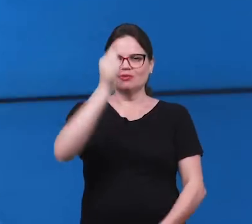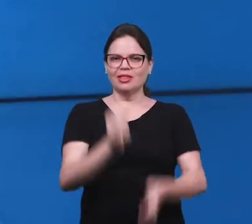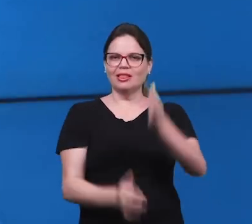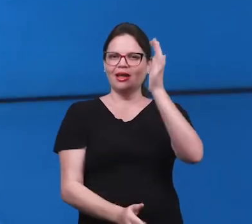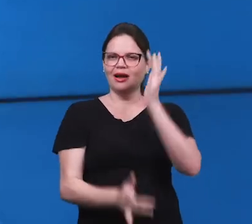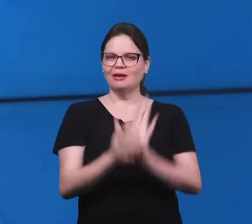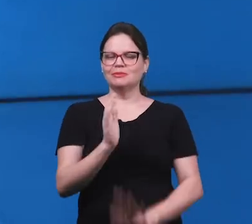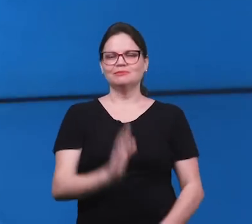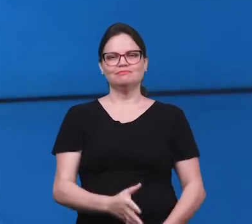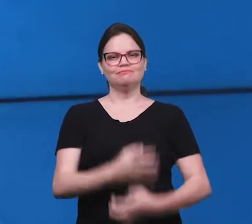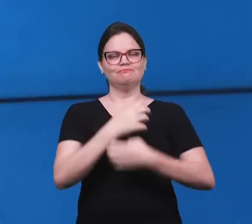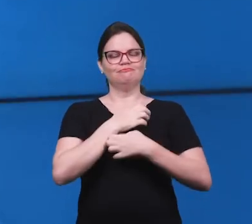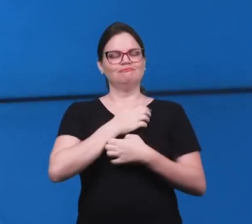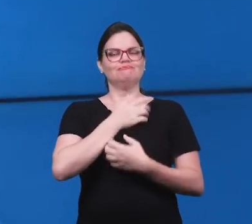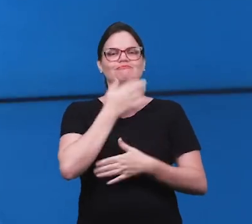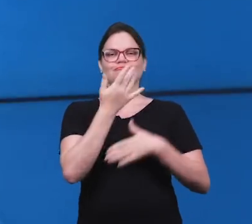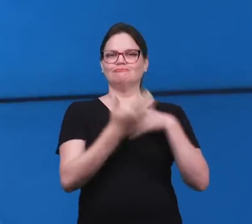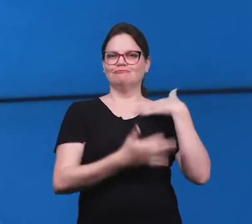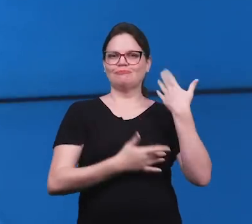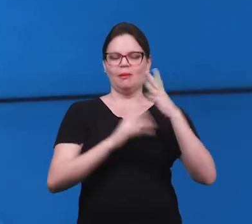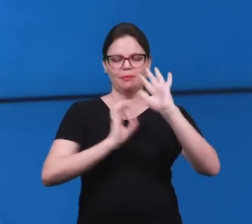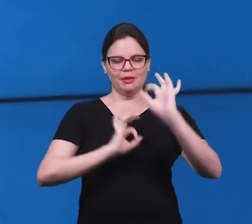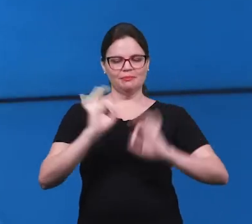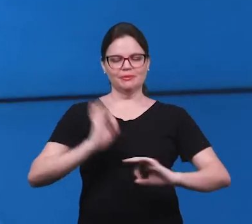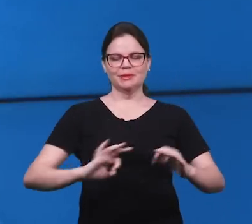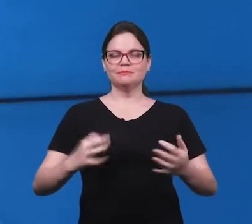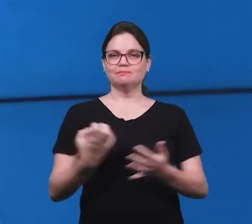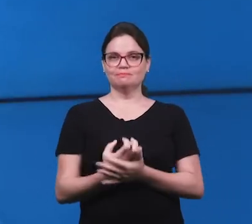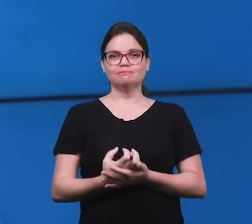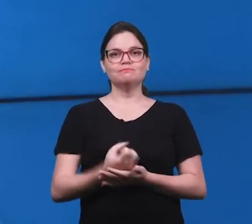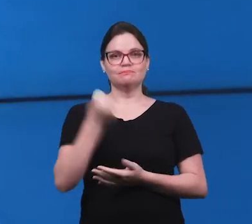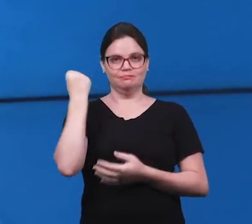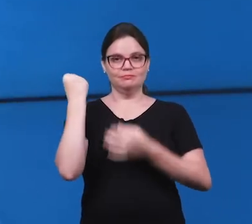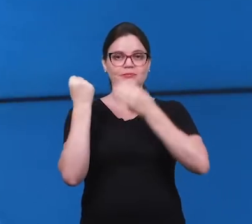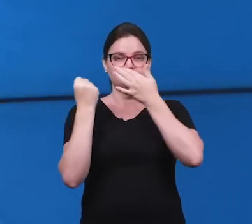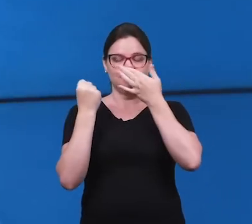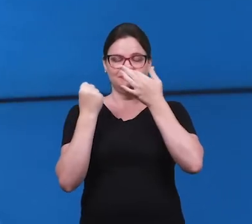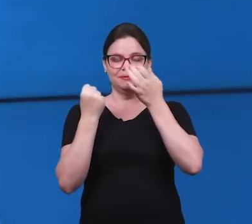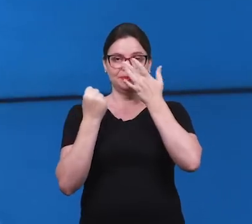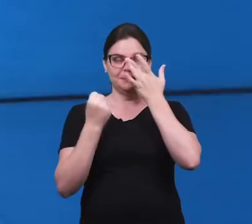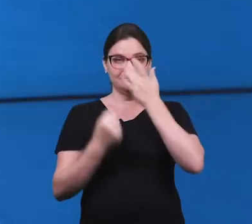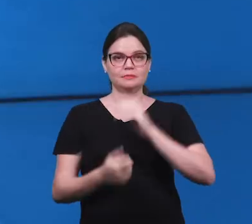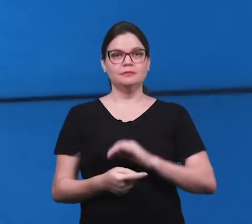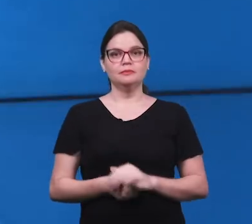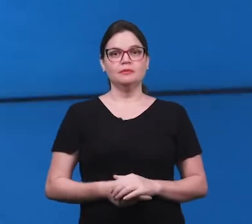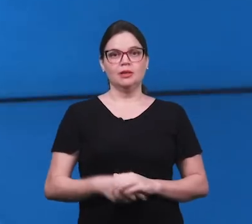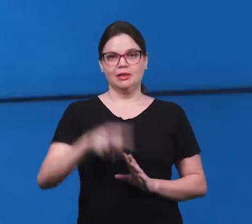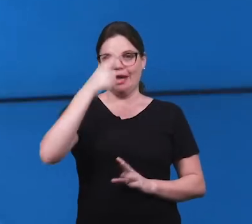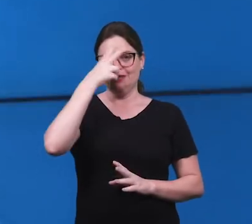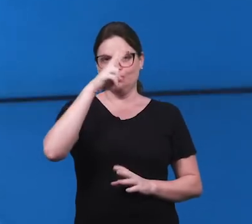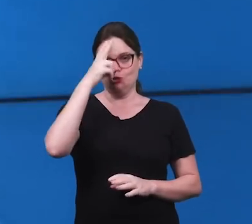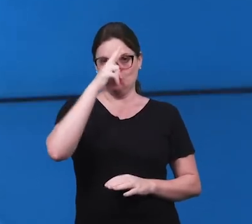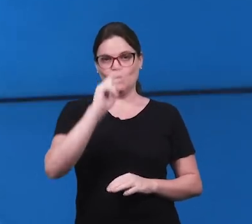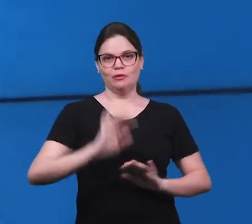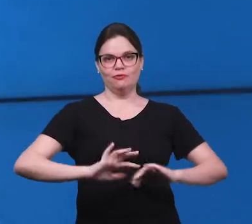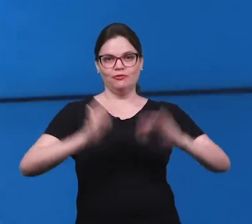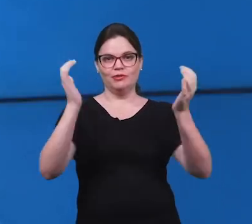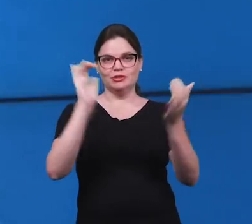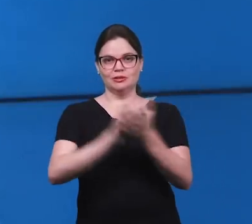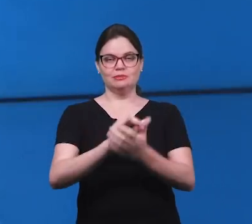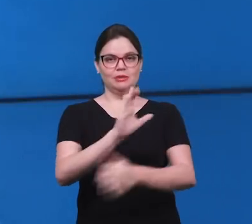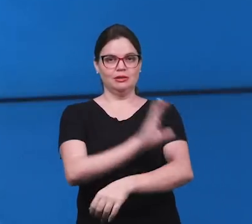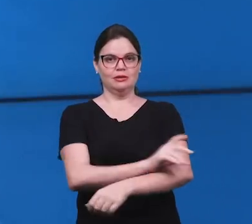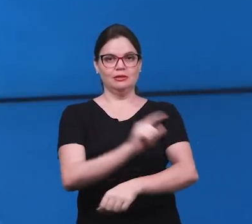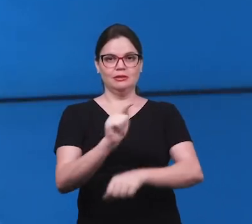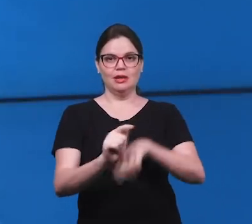portanto, nós estamos cheios do Espírito Santo. E é isso, essa passagem, as bodas de Caná da Galileia, mostra exatamente